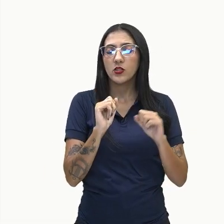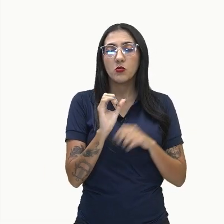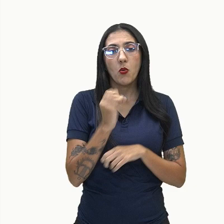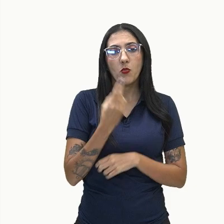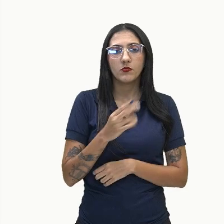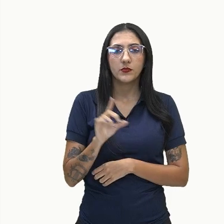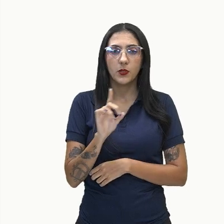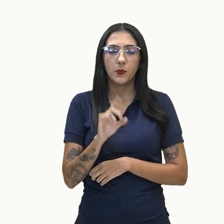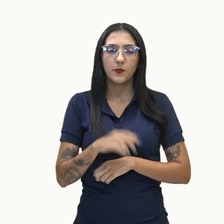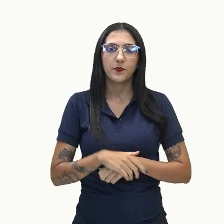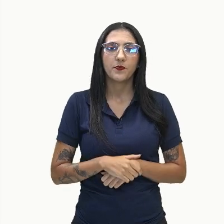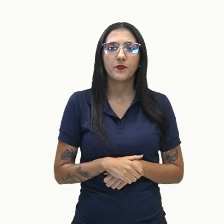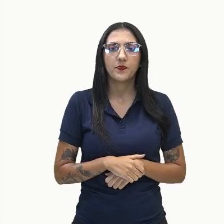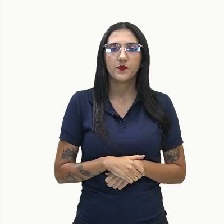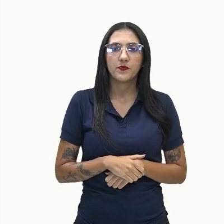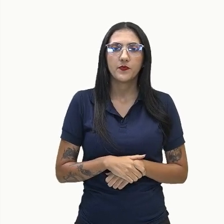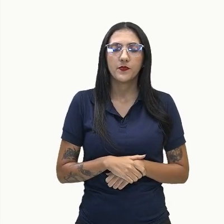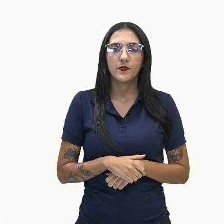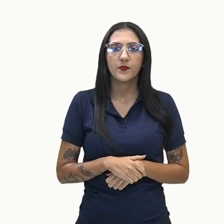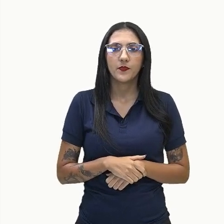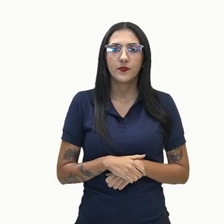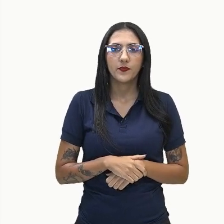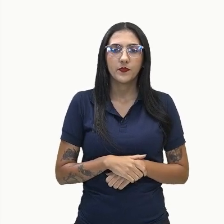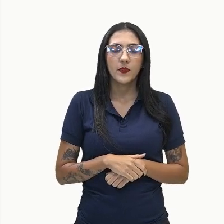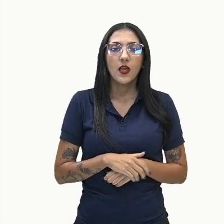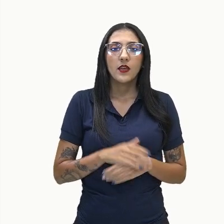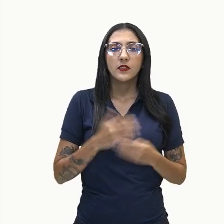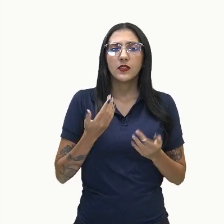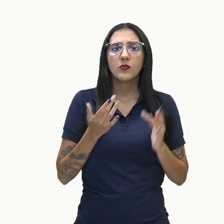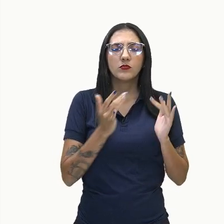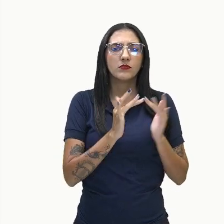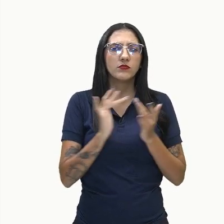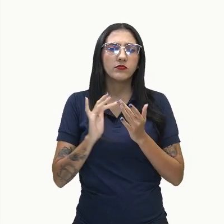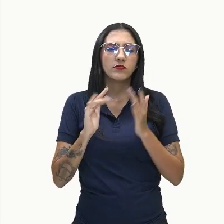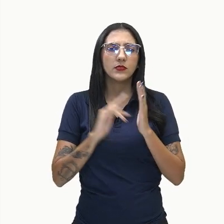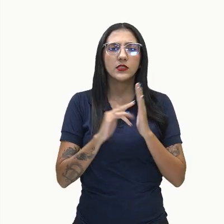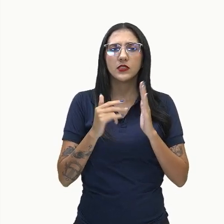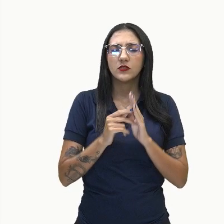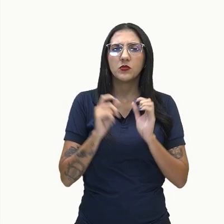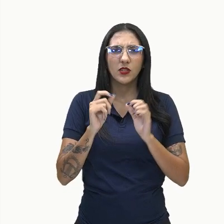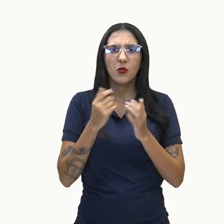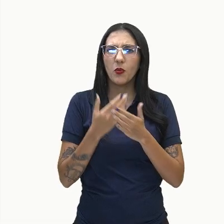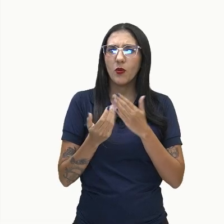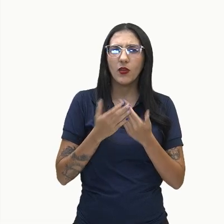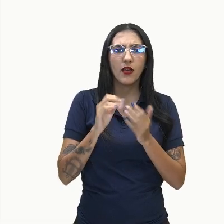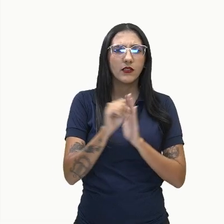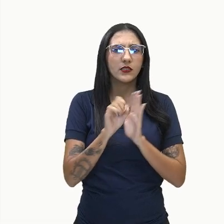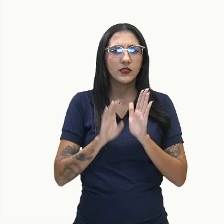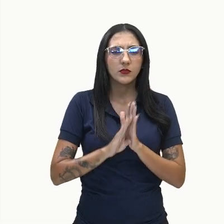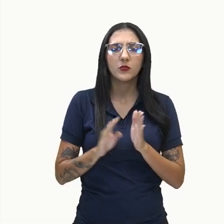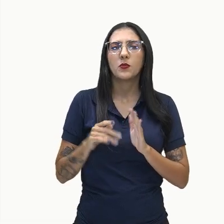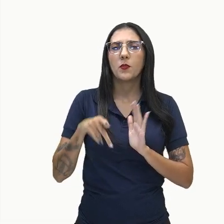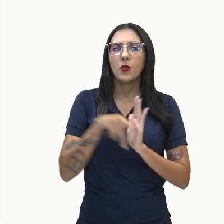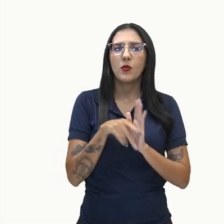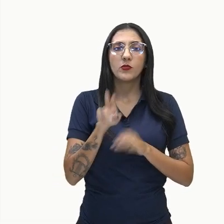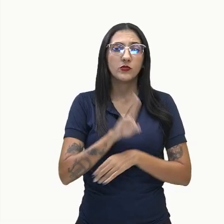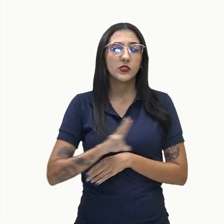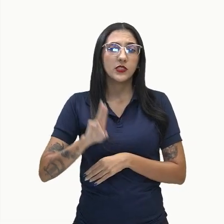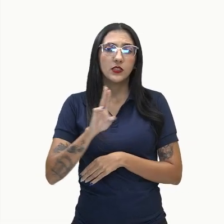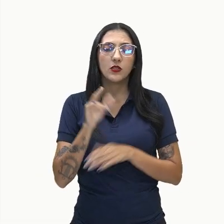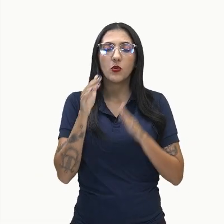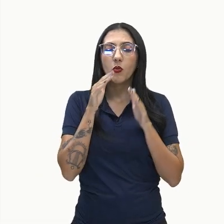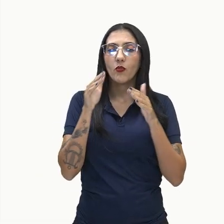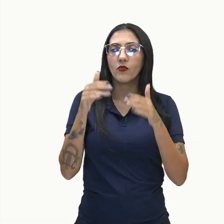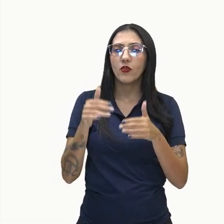linguagem é tida como qualquer sistema de signos utilizado para